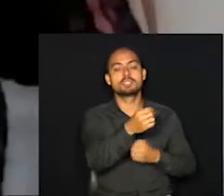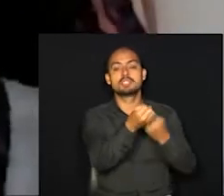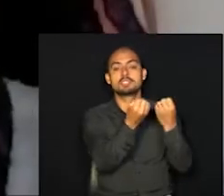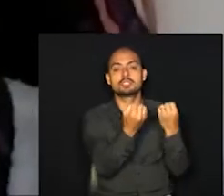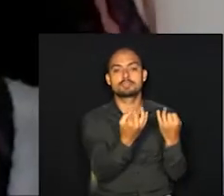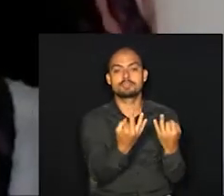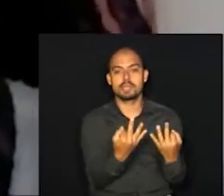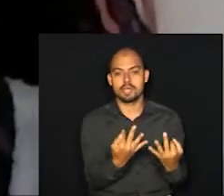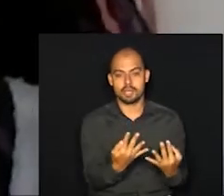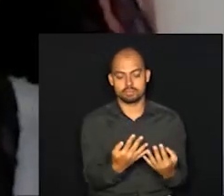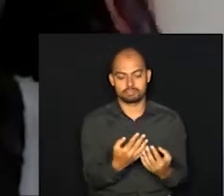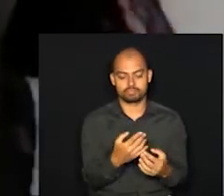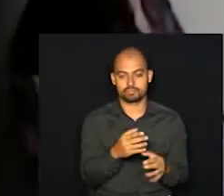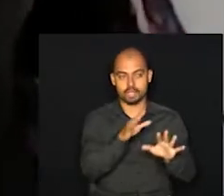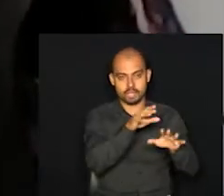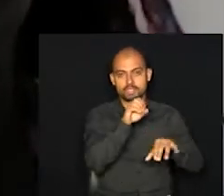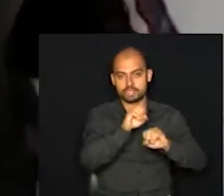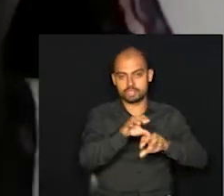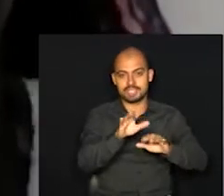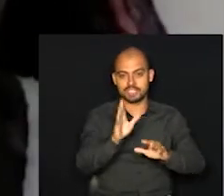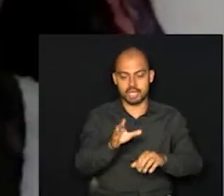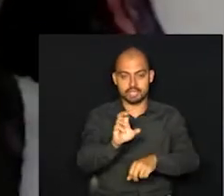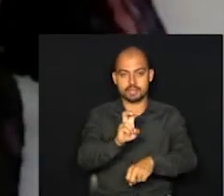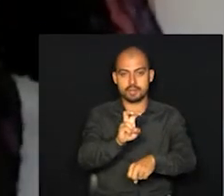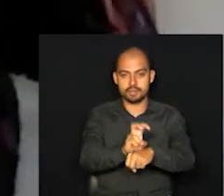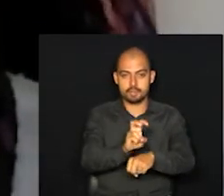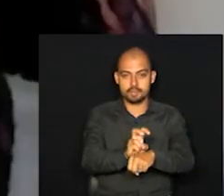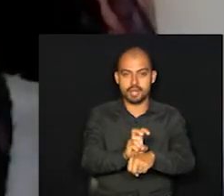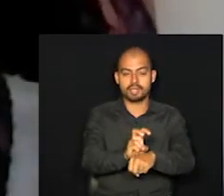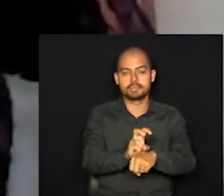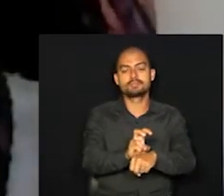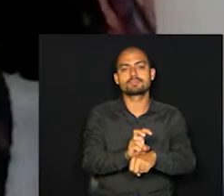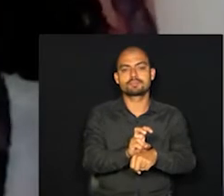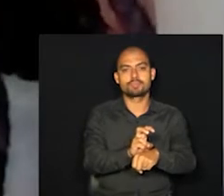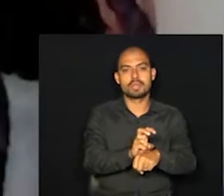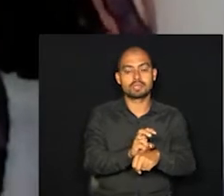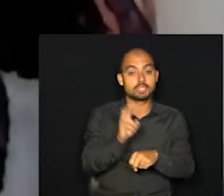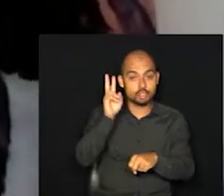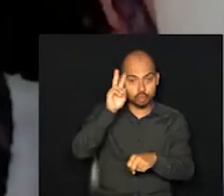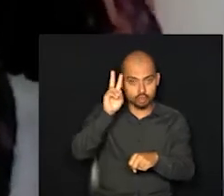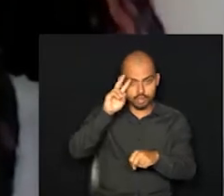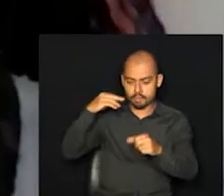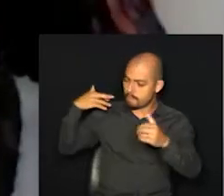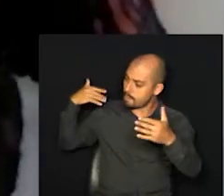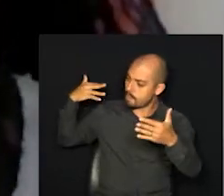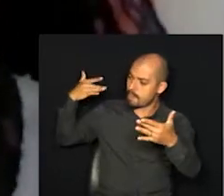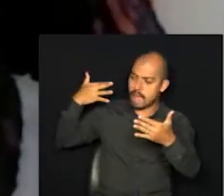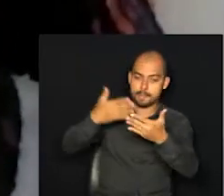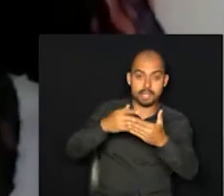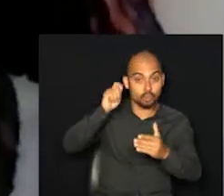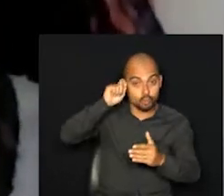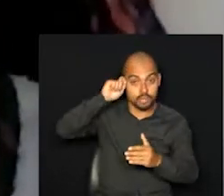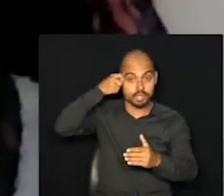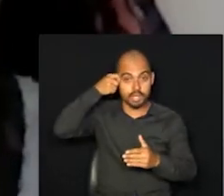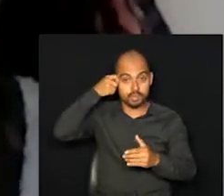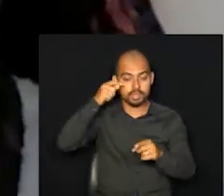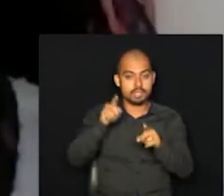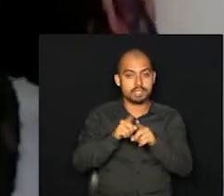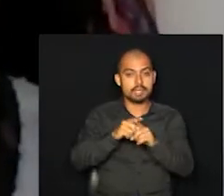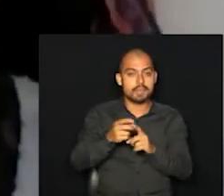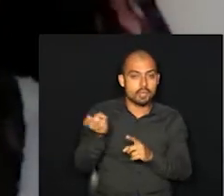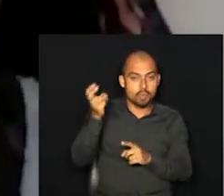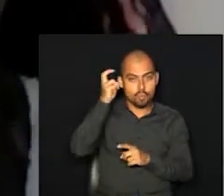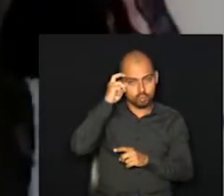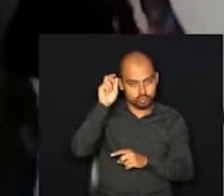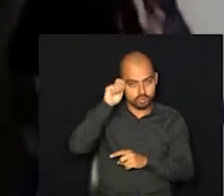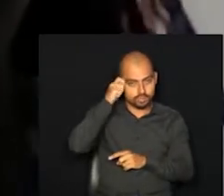pré. Ela já faz um estudo da história do negro e a cultura afro-brasileira, da questão das